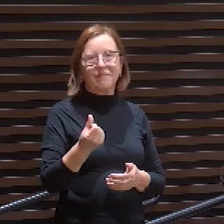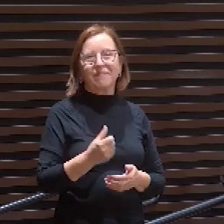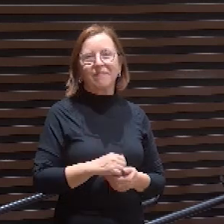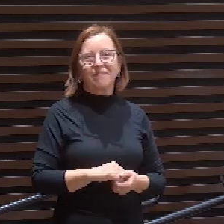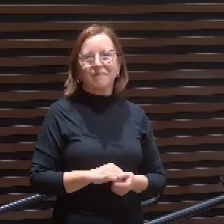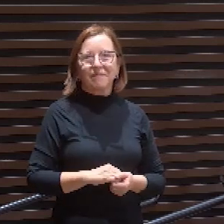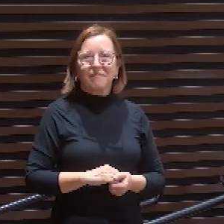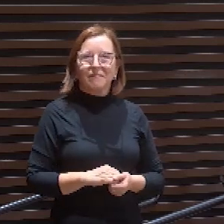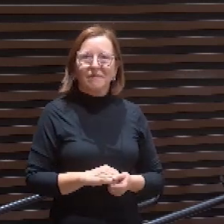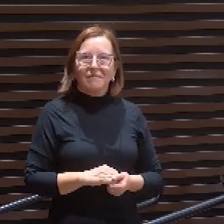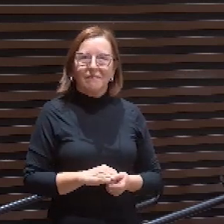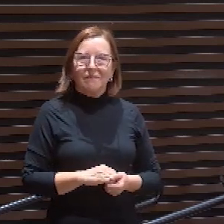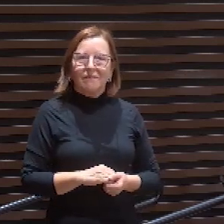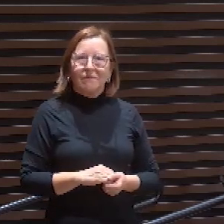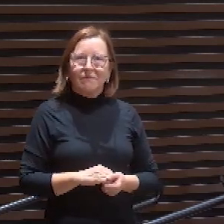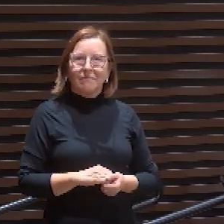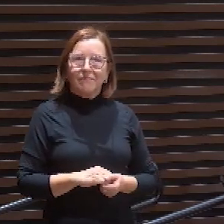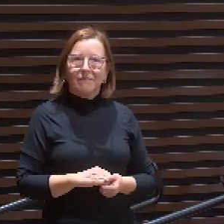26.